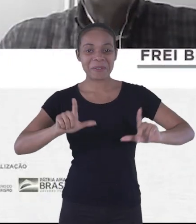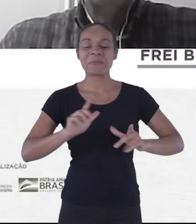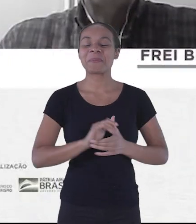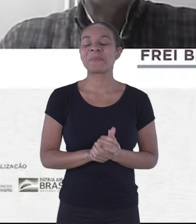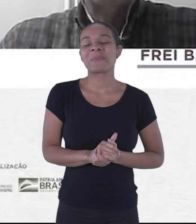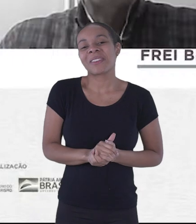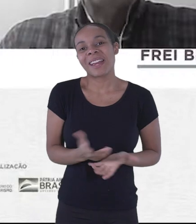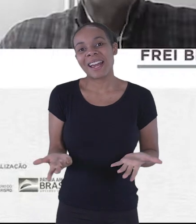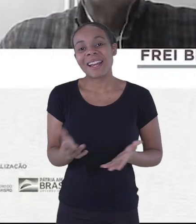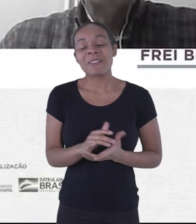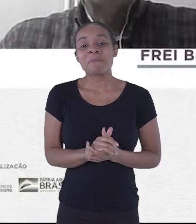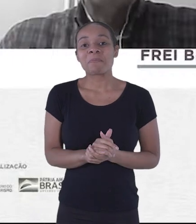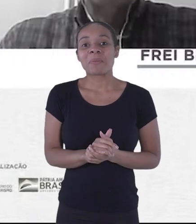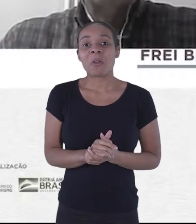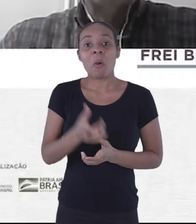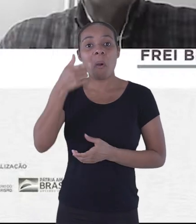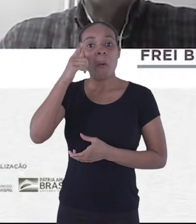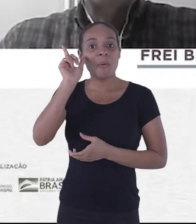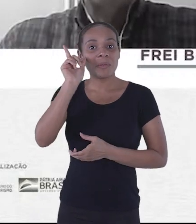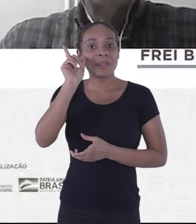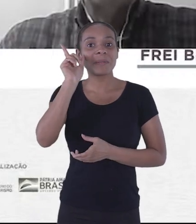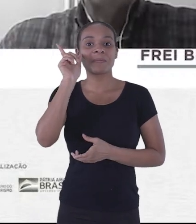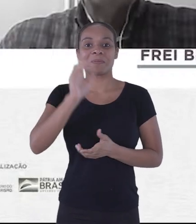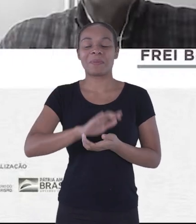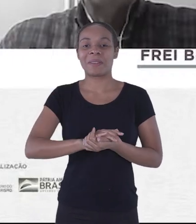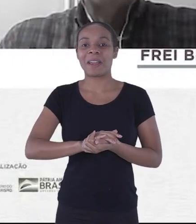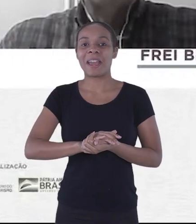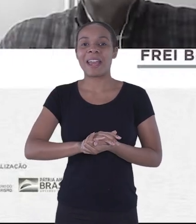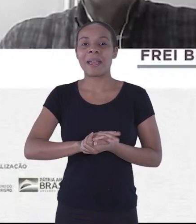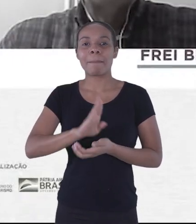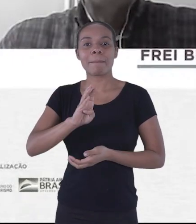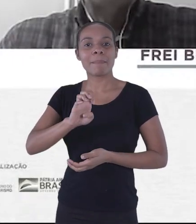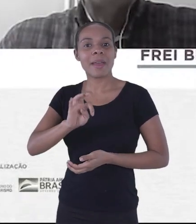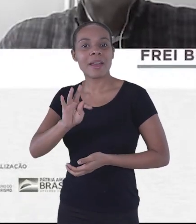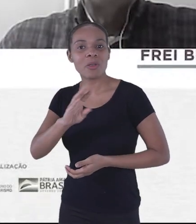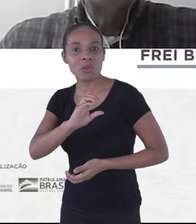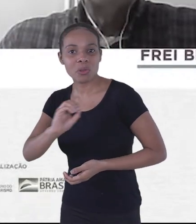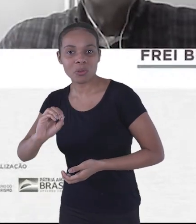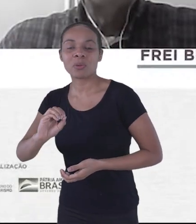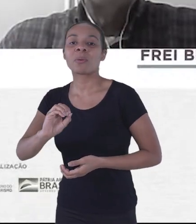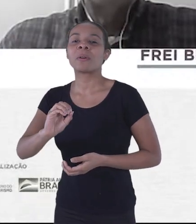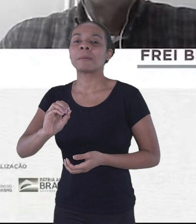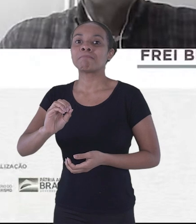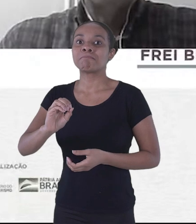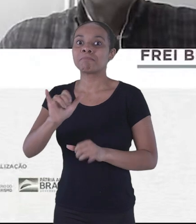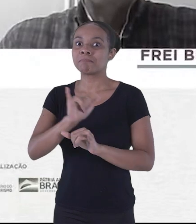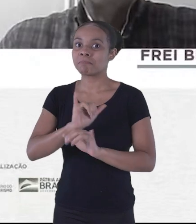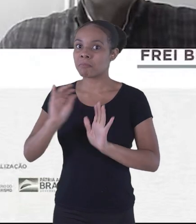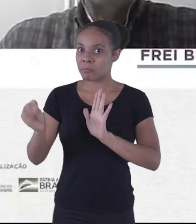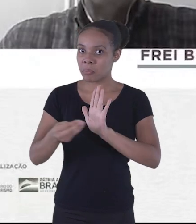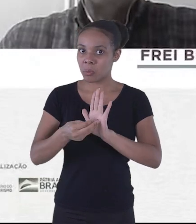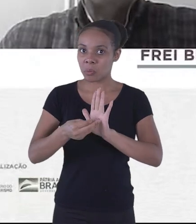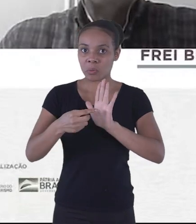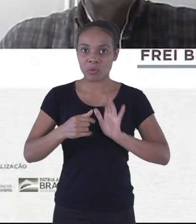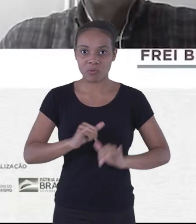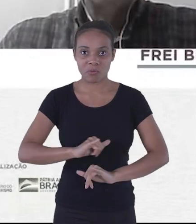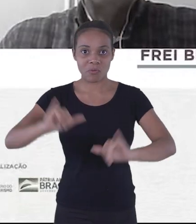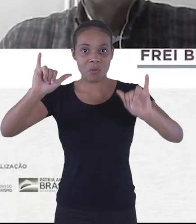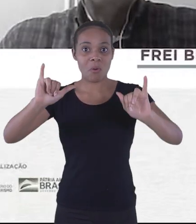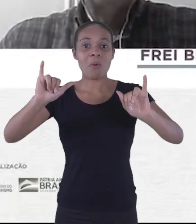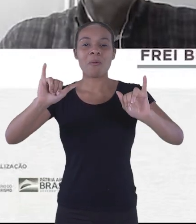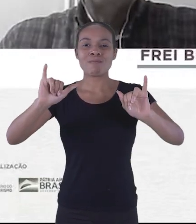Beto postou uma verdadeira declaração de bem-querer no nosso grupo, Literatura e